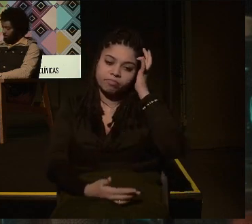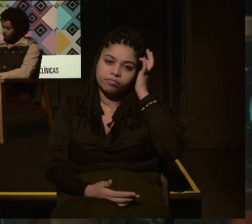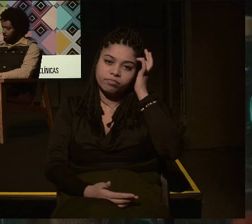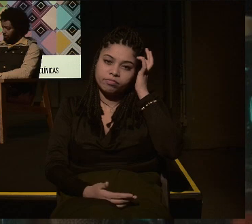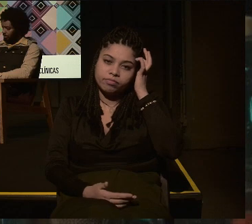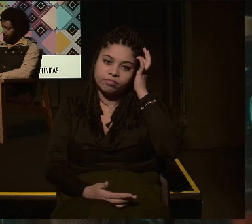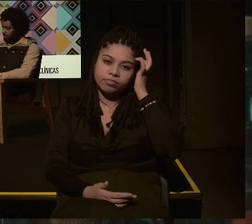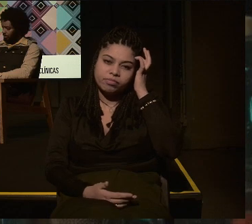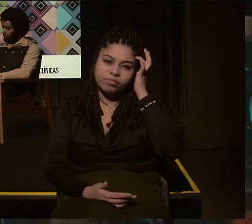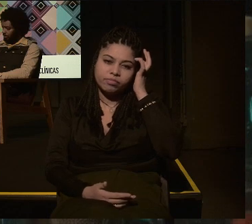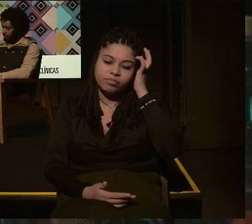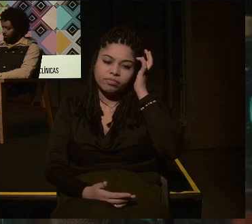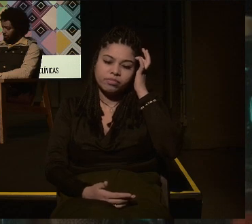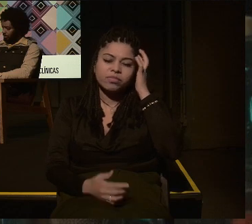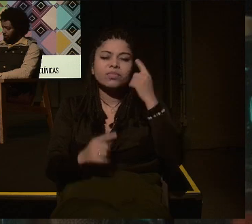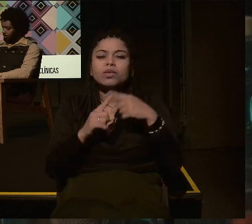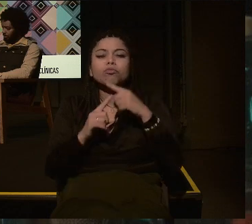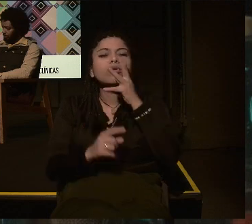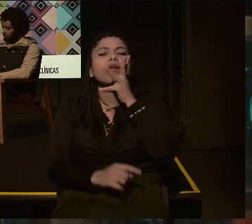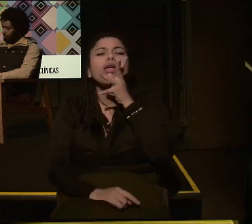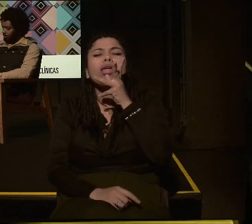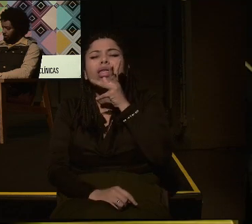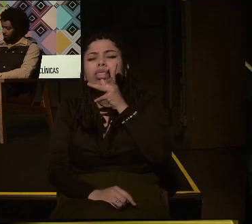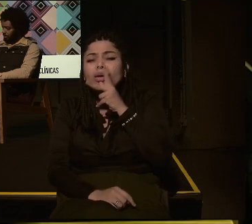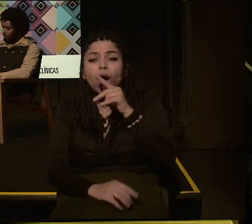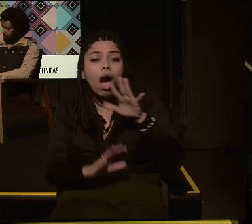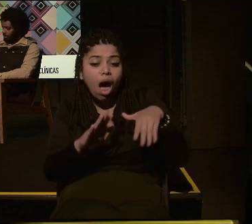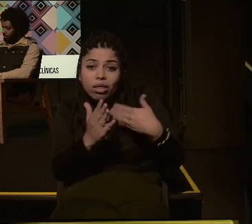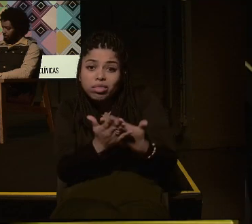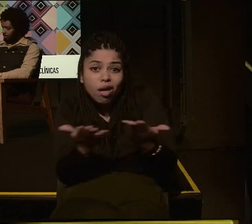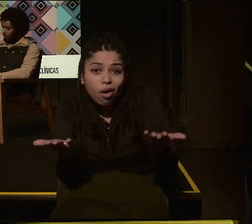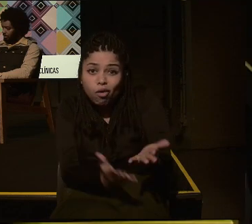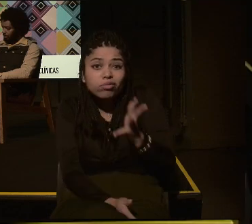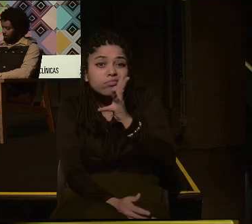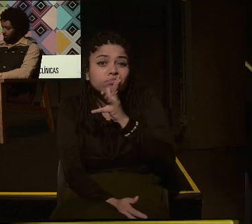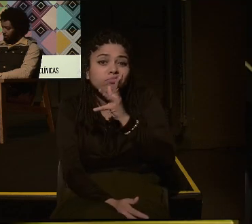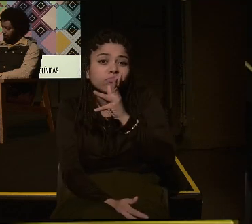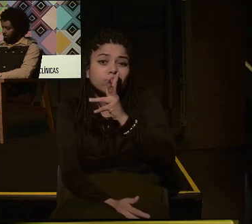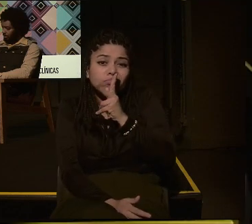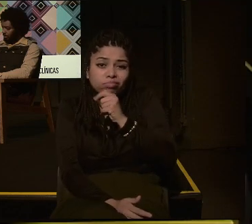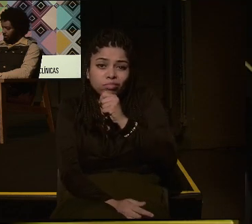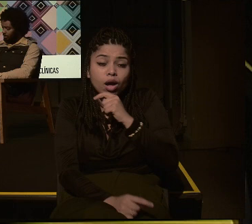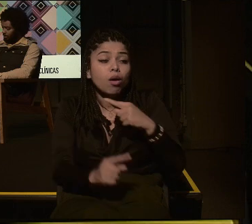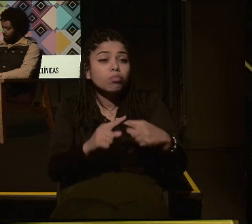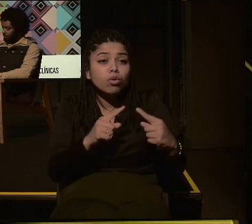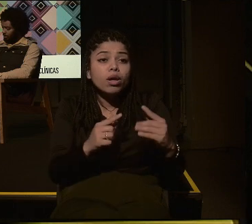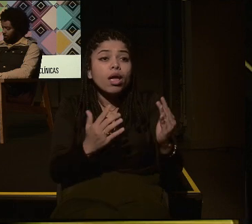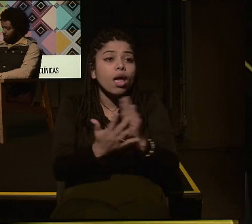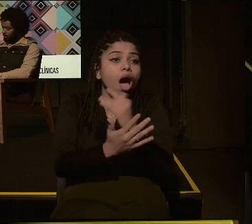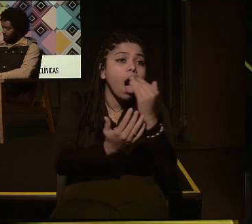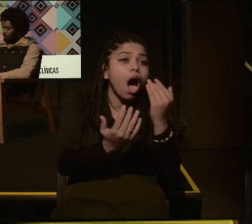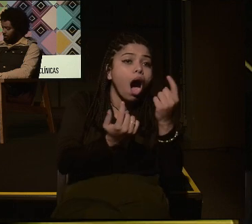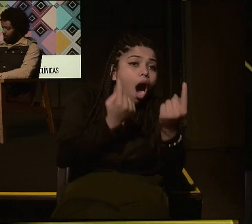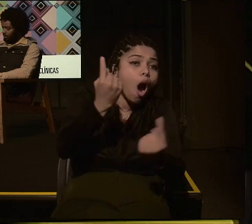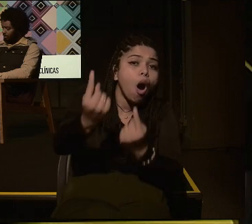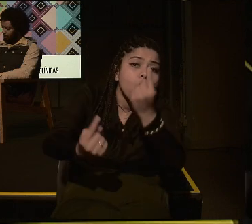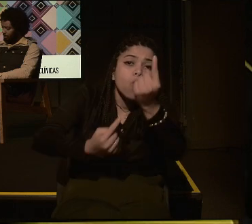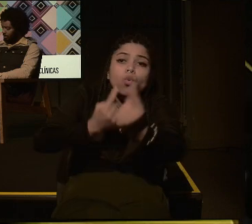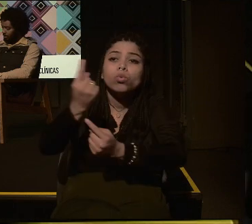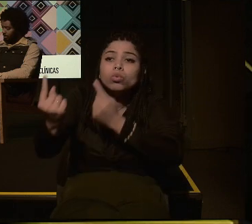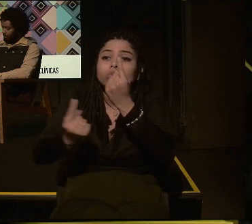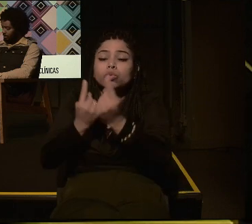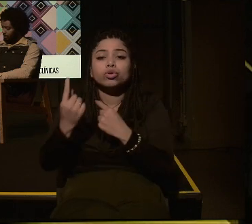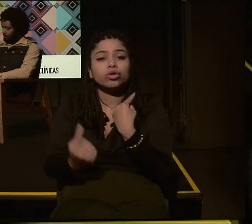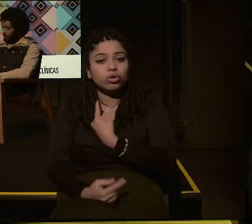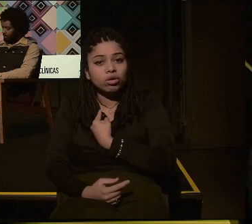Por que que demorou tanto e ainda demora para algumas de nós, alguns de nós desse campo, entender